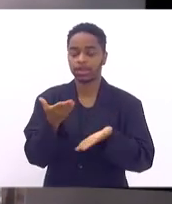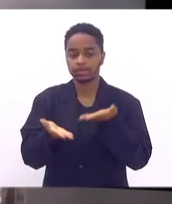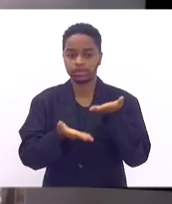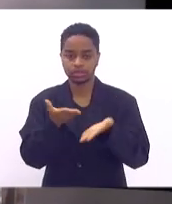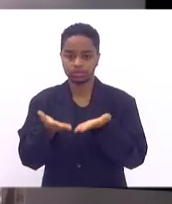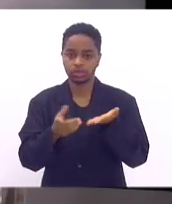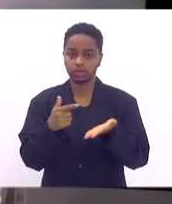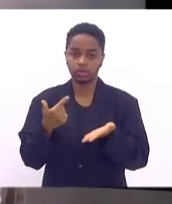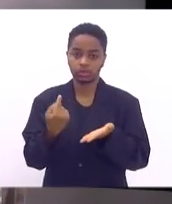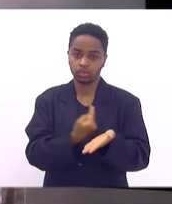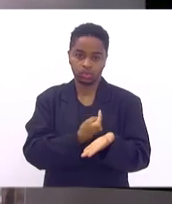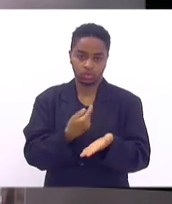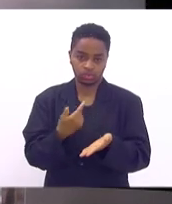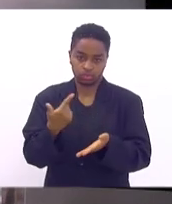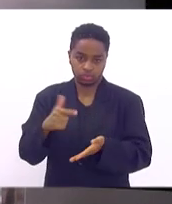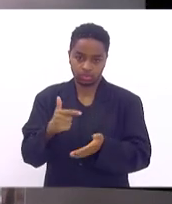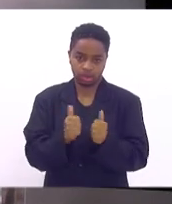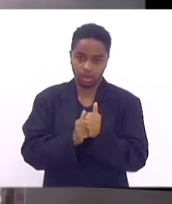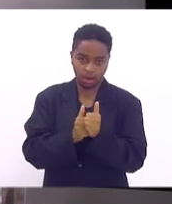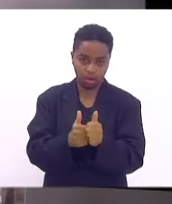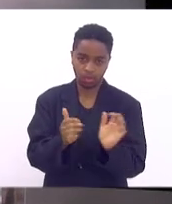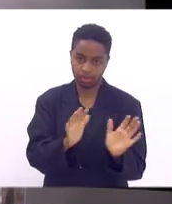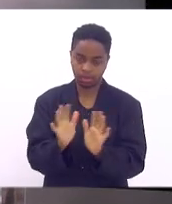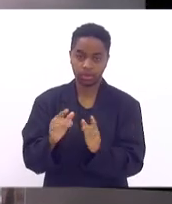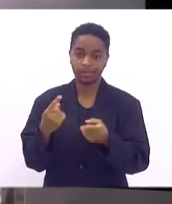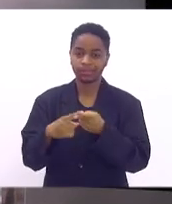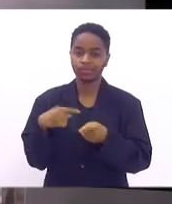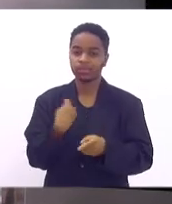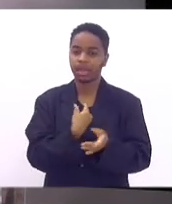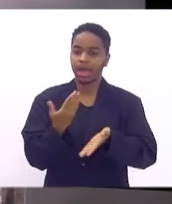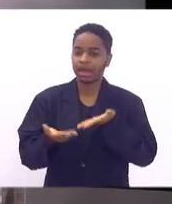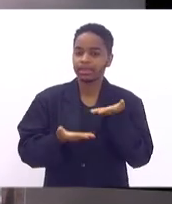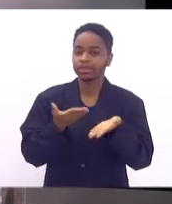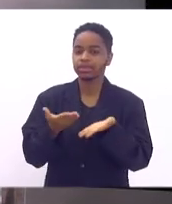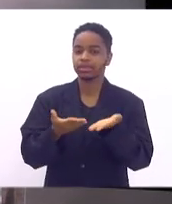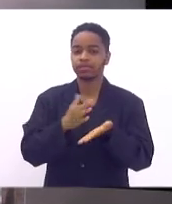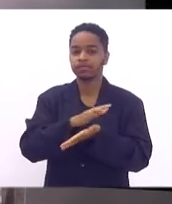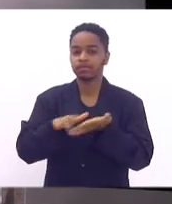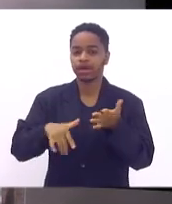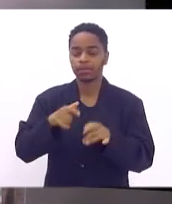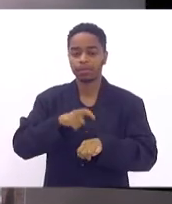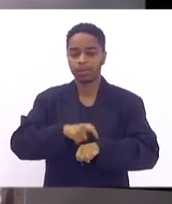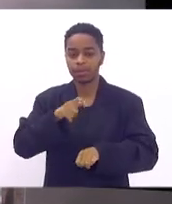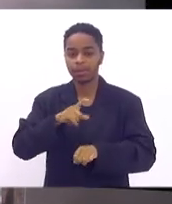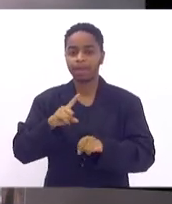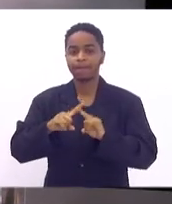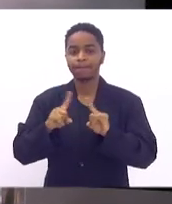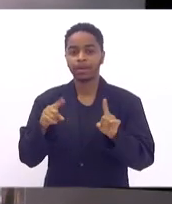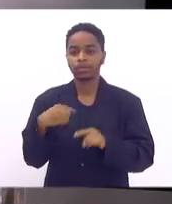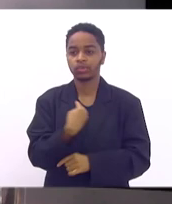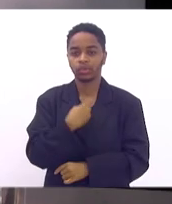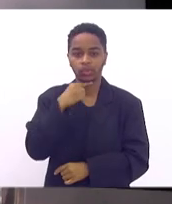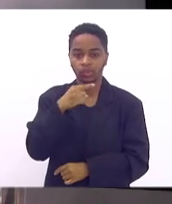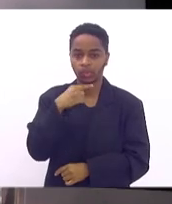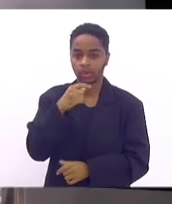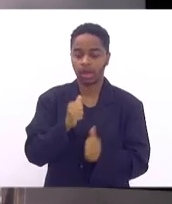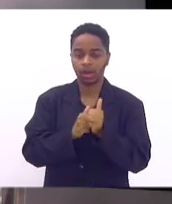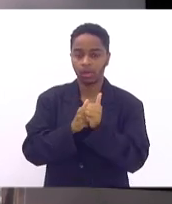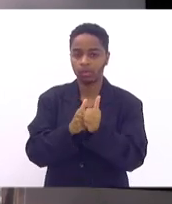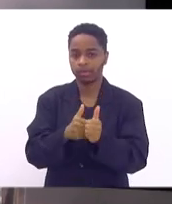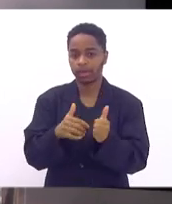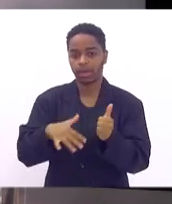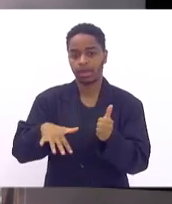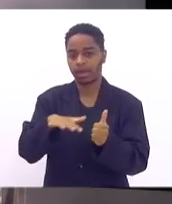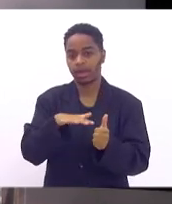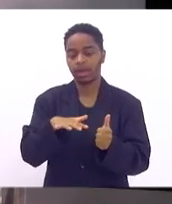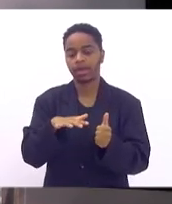o acompanhamento, ainda que a gente atenda essa pessoa às vezes mais de uma vez, a gente não considera que a gente faz um acompanhamento como um serviço especializado, né?